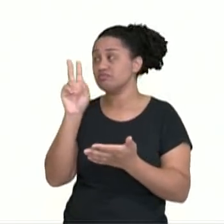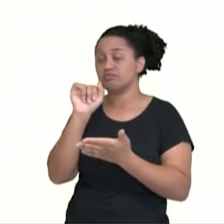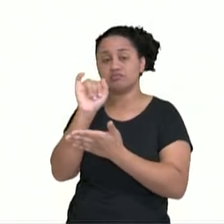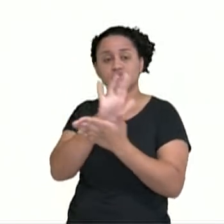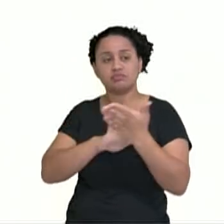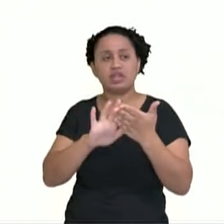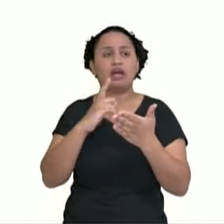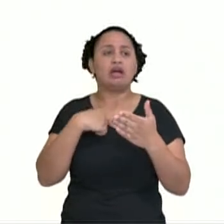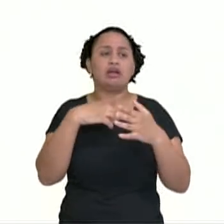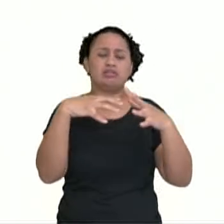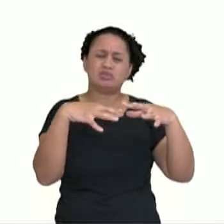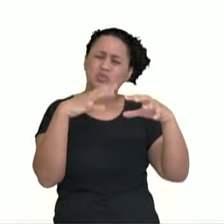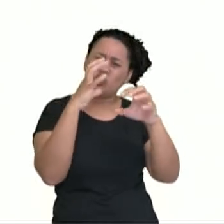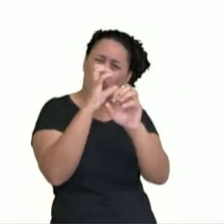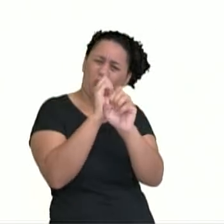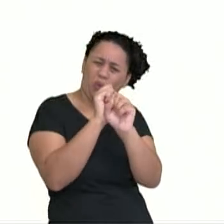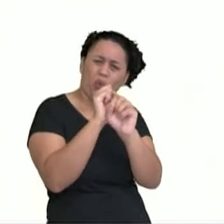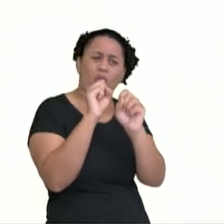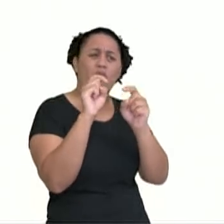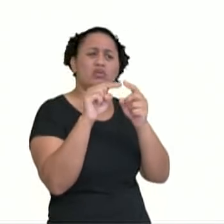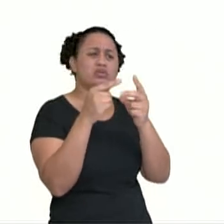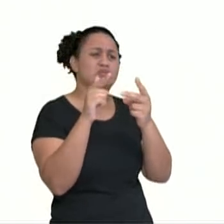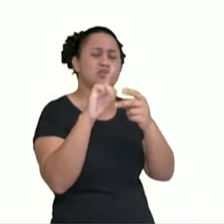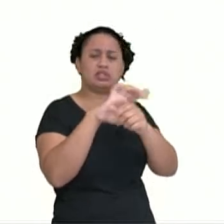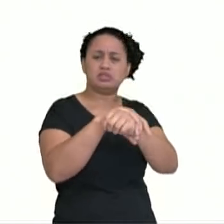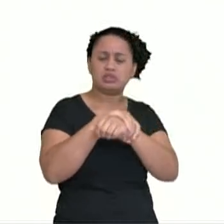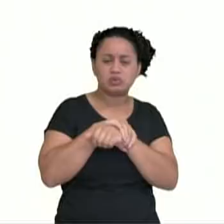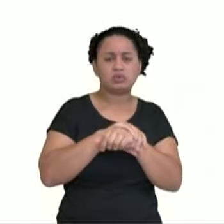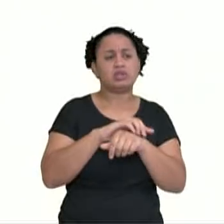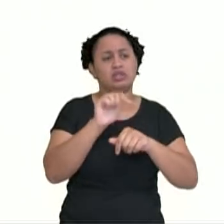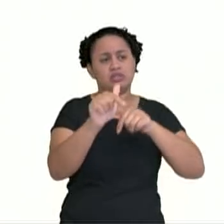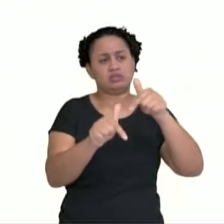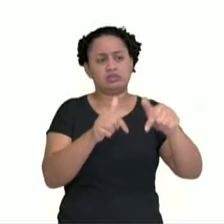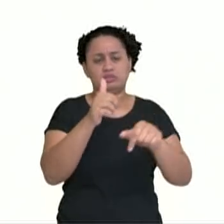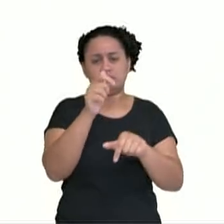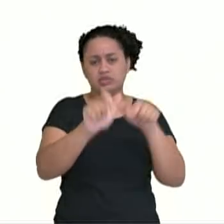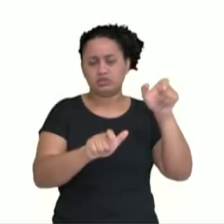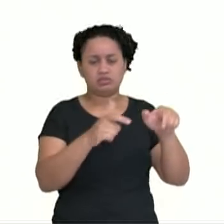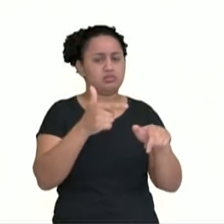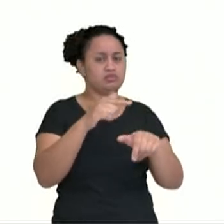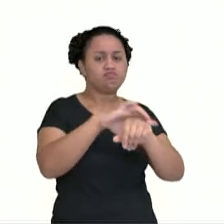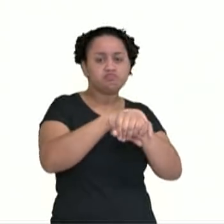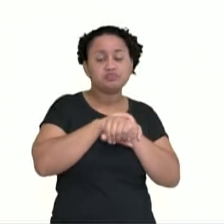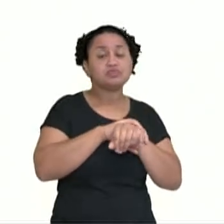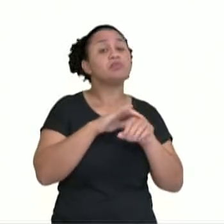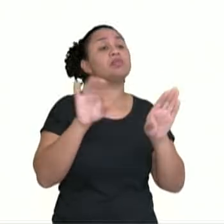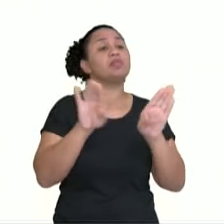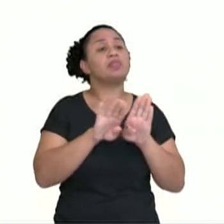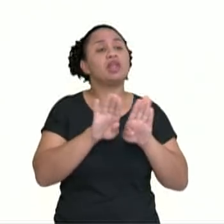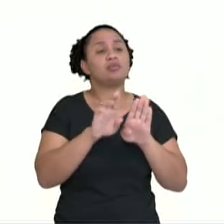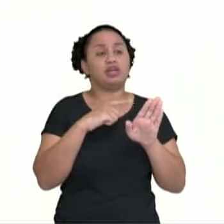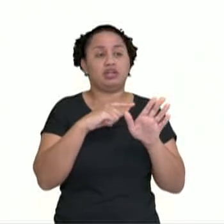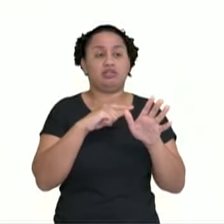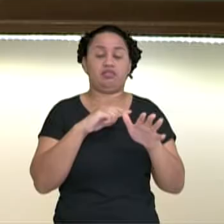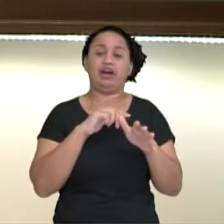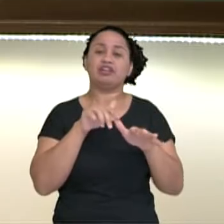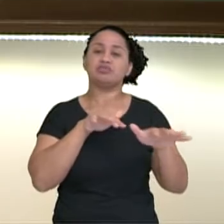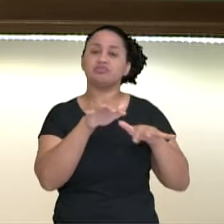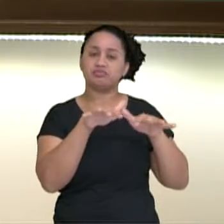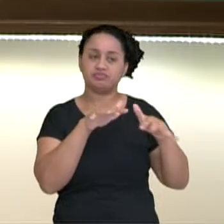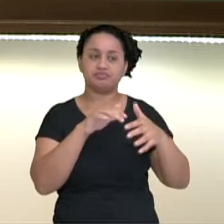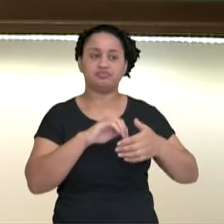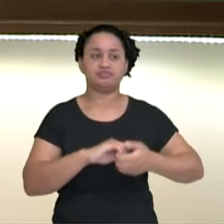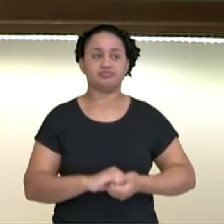pouca iluminação, né, pouca segurança a esses trabalhadores, ela era bastante movimentada, né?